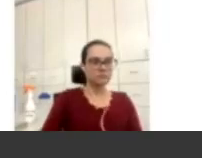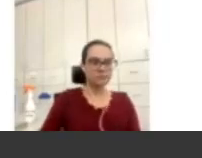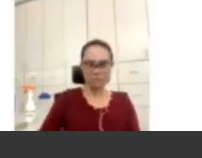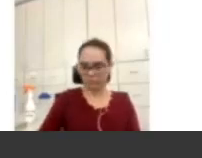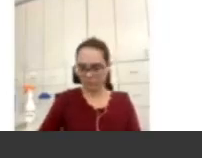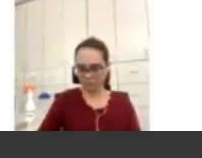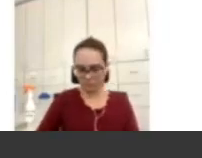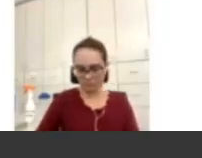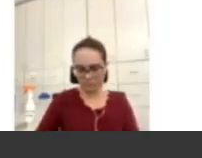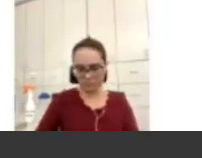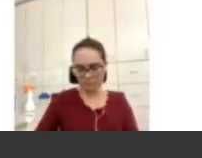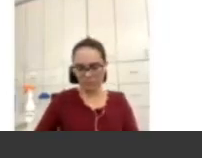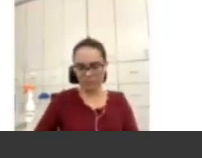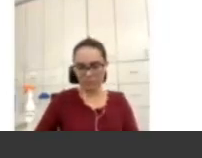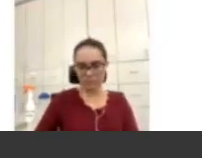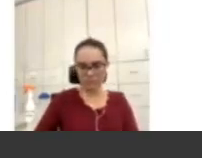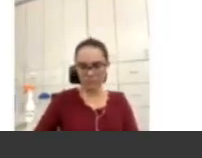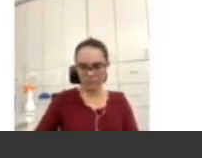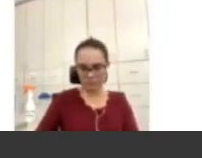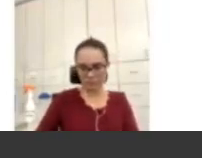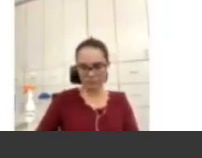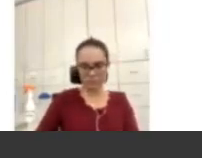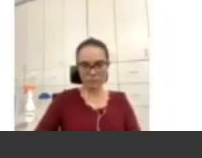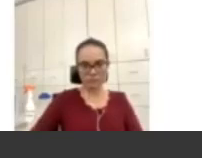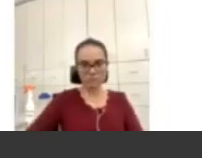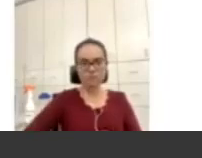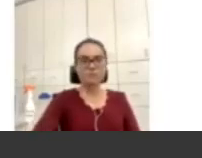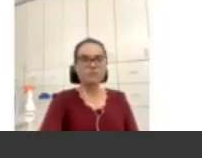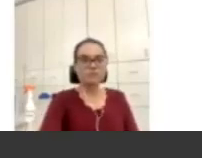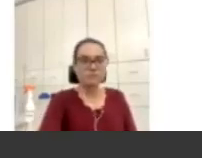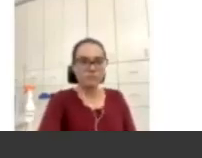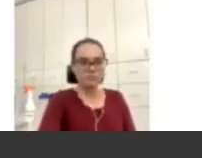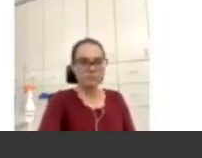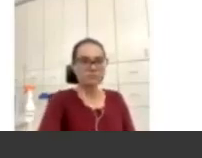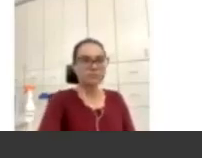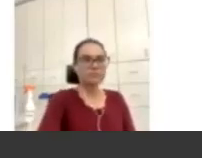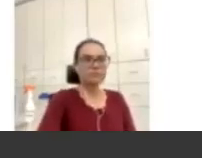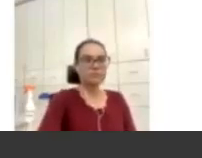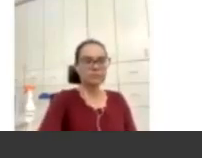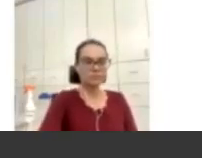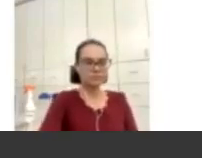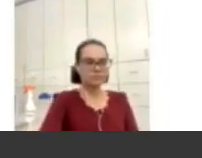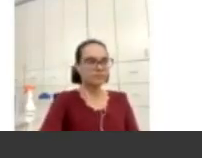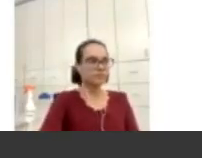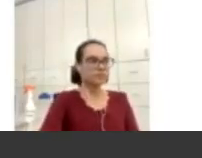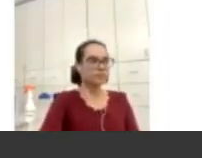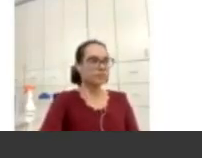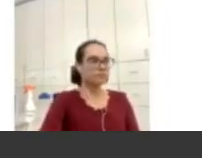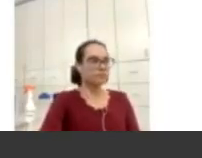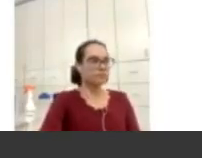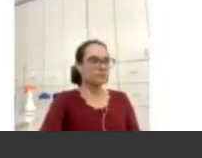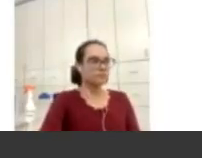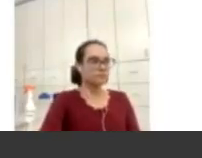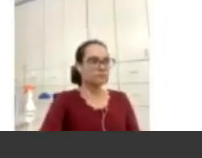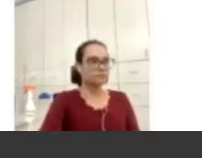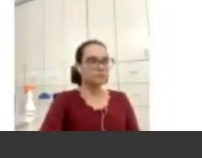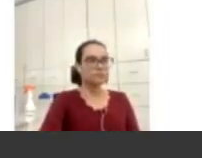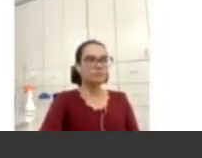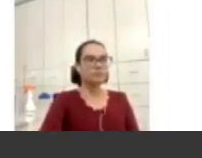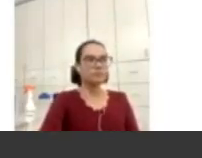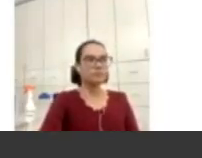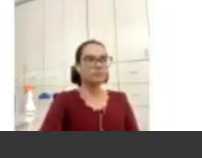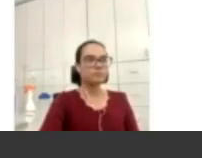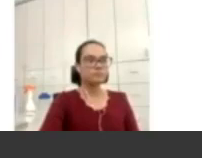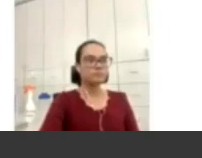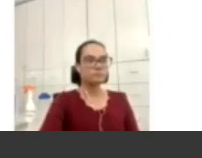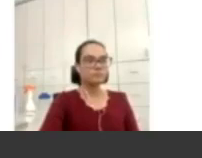notificação da monkeypox. Então, enfim, para, de certa forma, facilitar, dar uma agilidade nesse atendimento. Então, você já vai direto para a ficha de notificação, que é